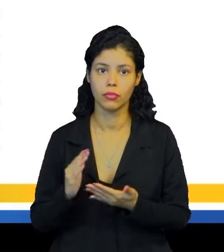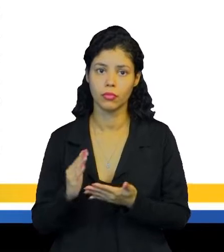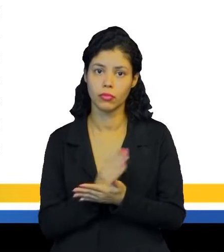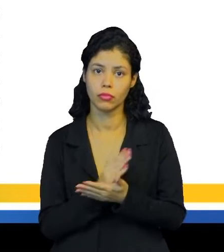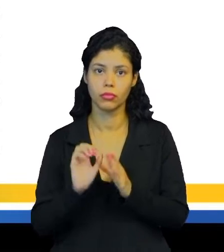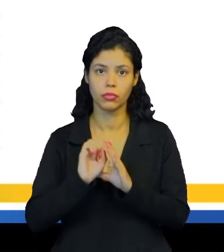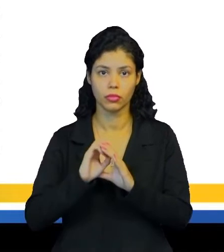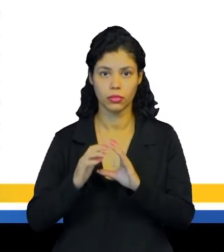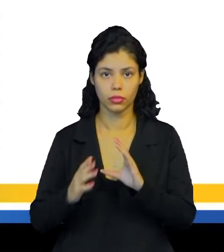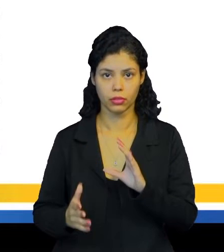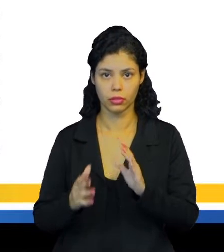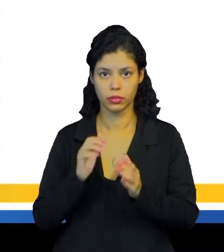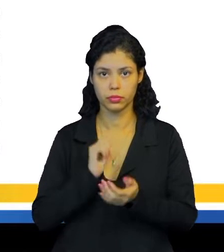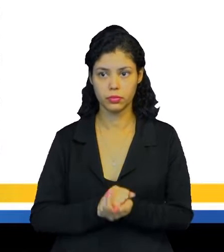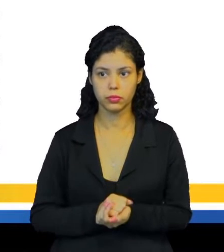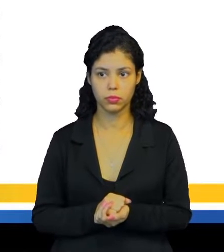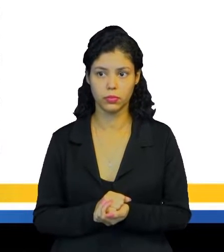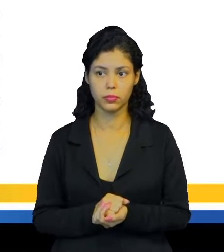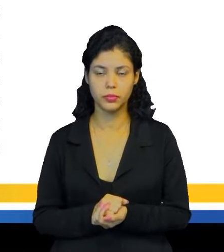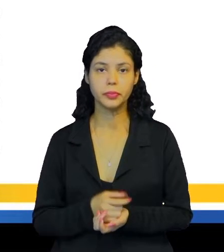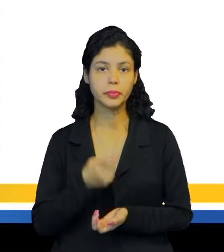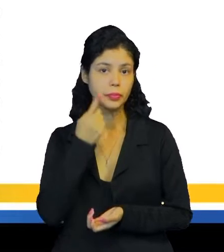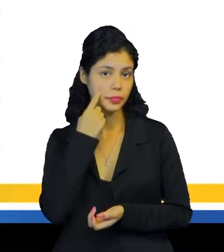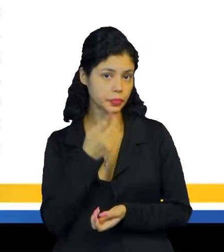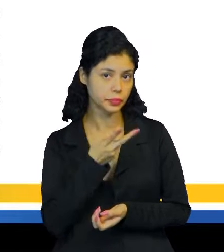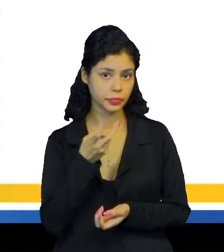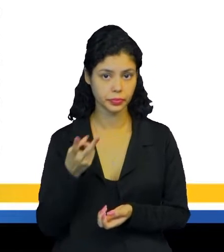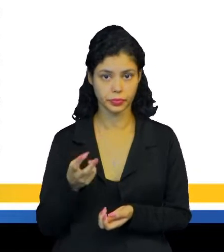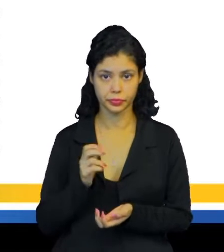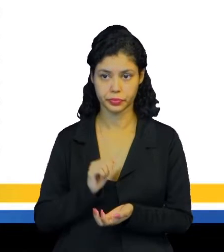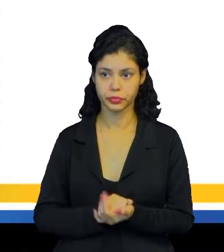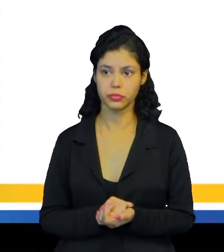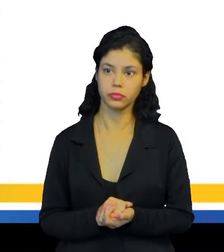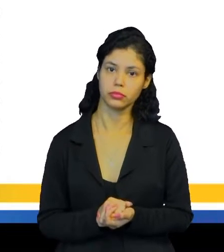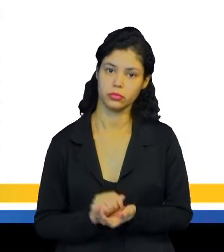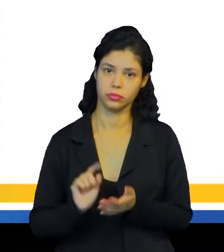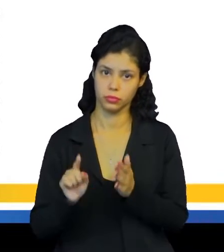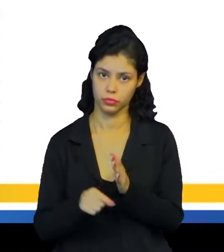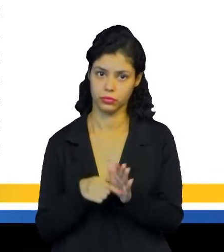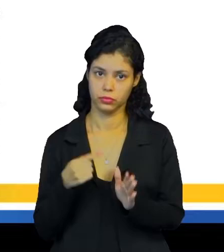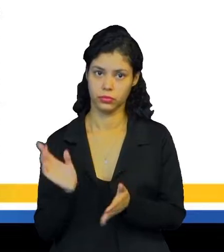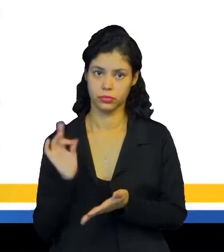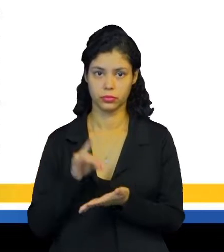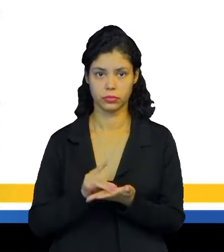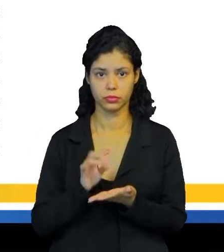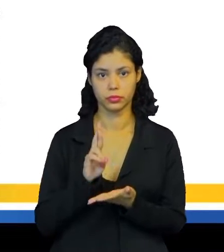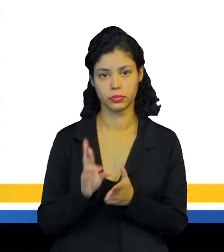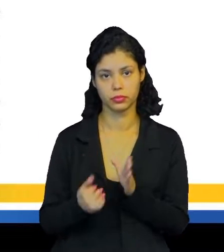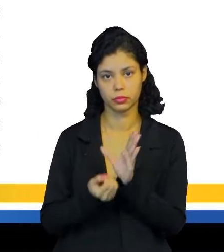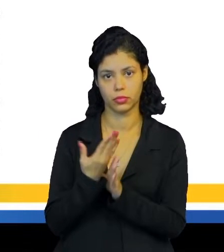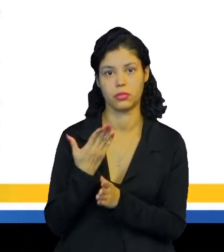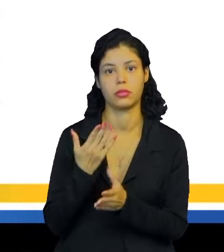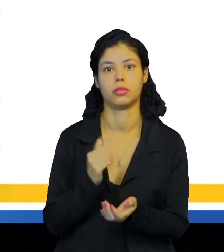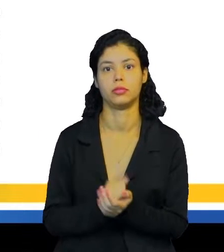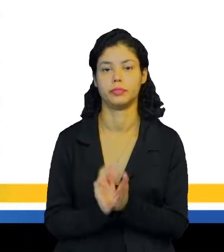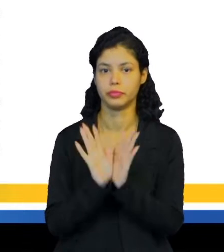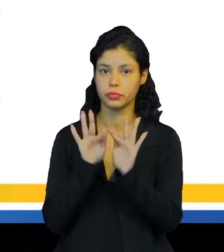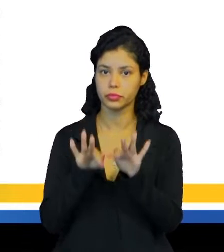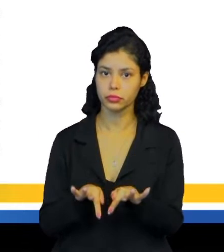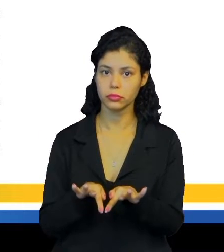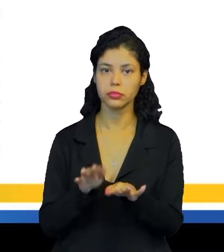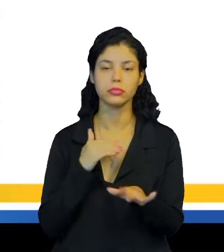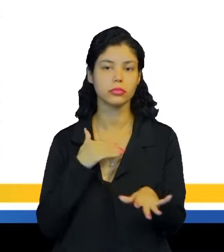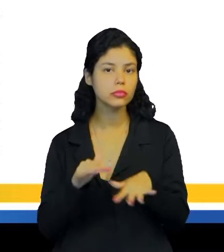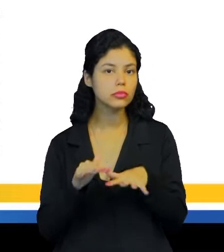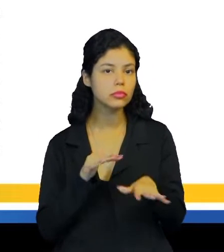Algumas características, tá? Observem essa parte. Uma vez que o realismo surge com o intuito de pôr fim